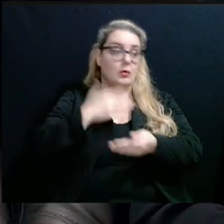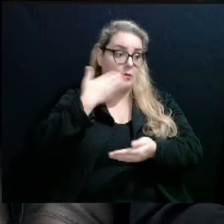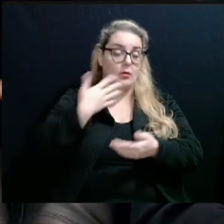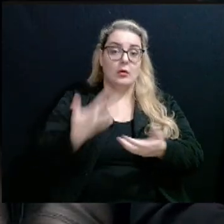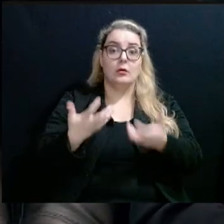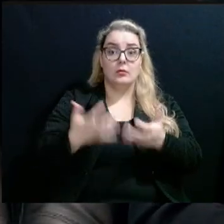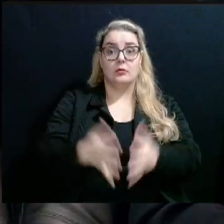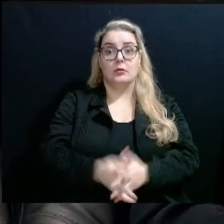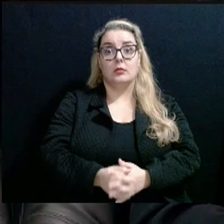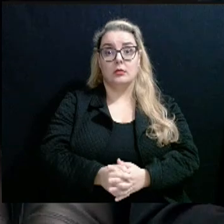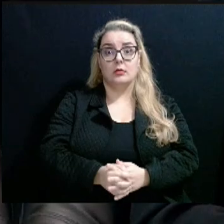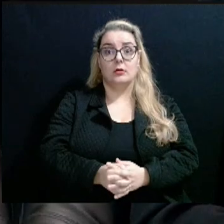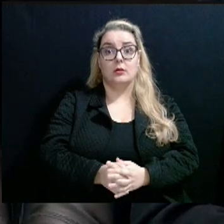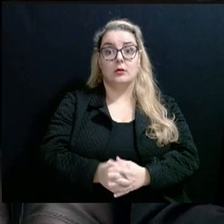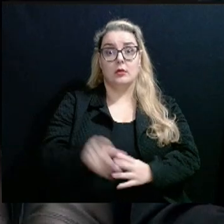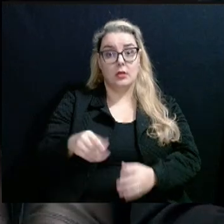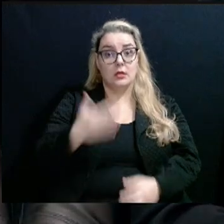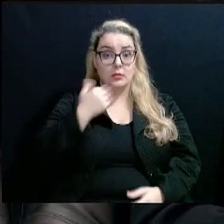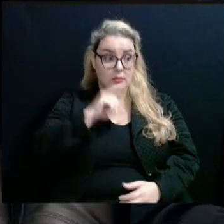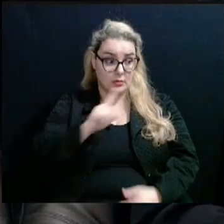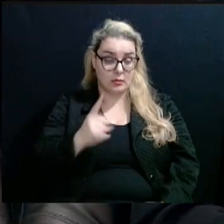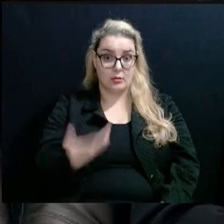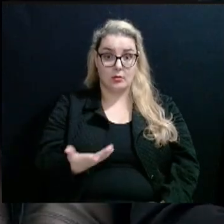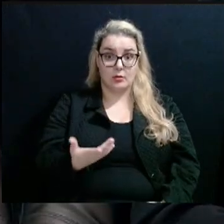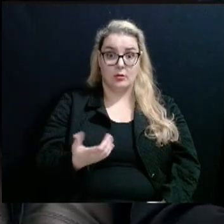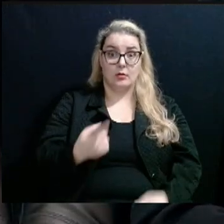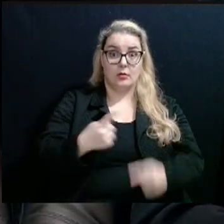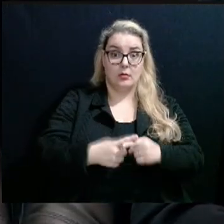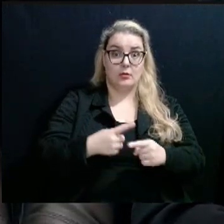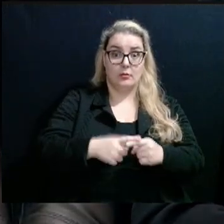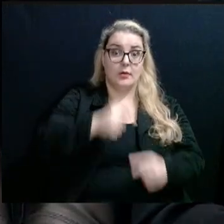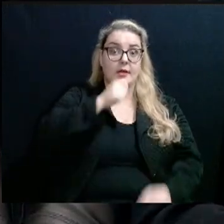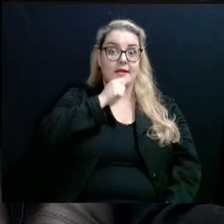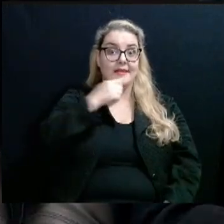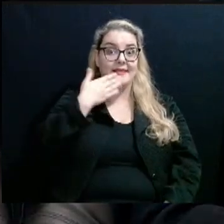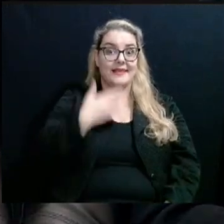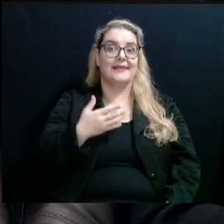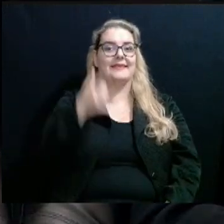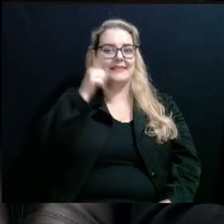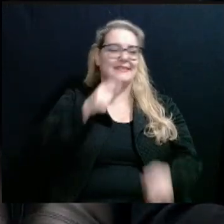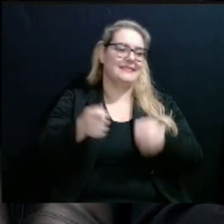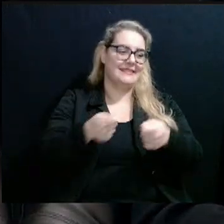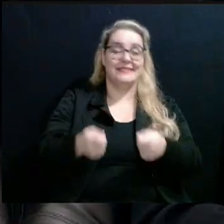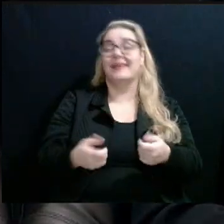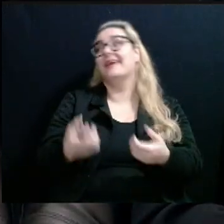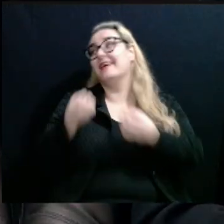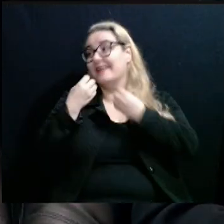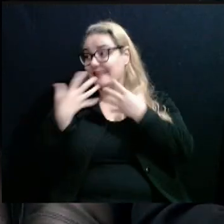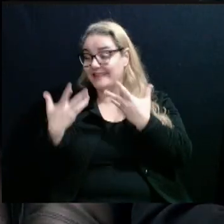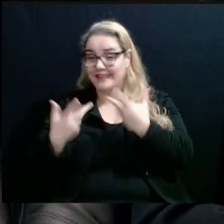aqui você não come. Até porque ele não comeu açúcar ainda. Tô conseguindo segurar. Que maravilha. Então, assim, olha, esse aqui tem